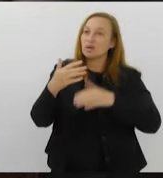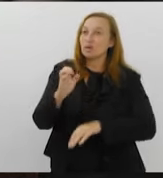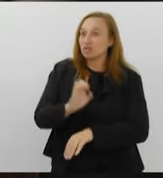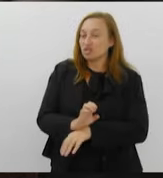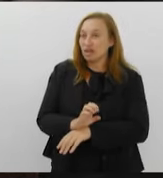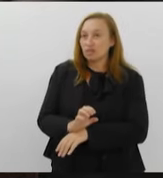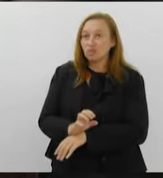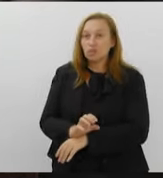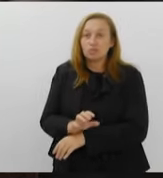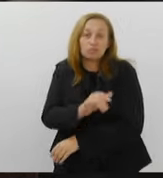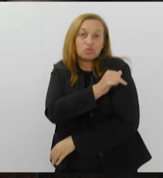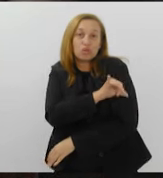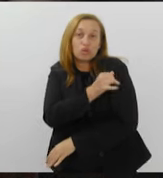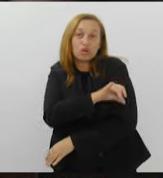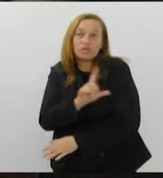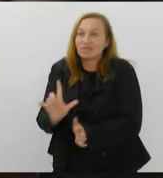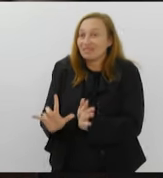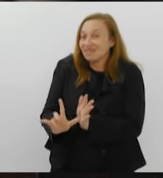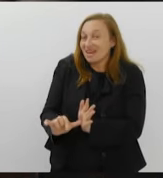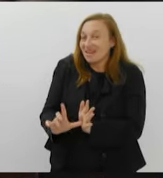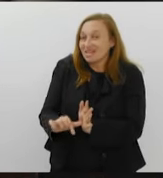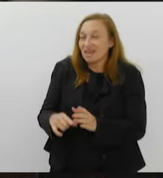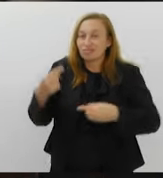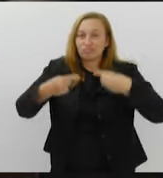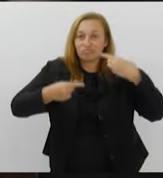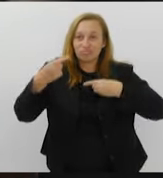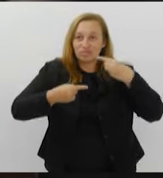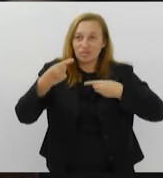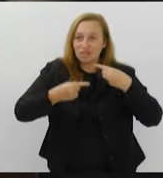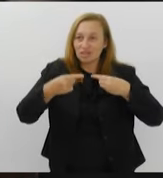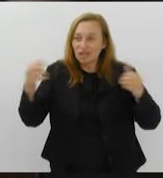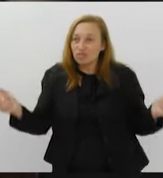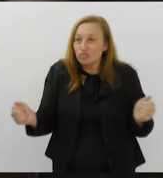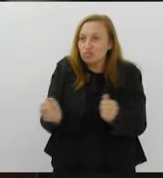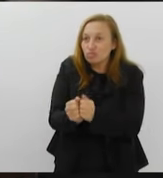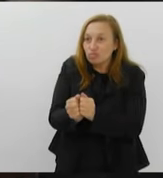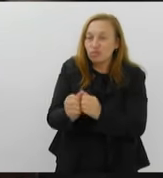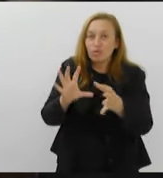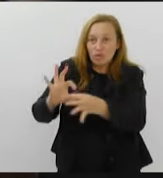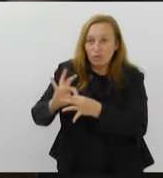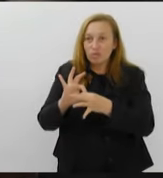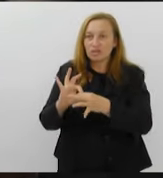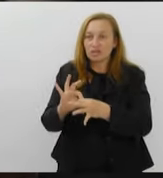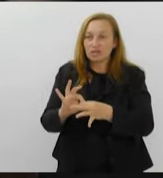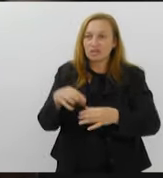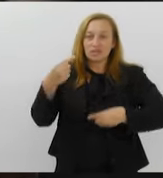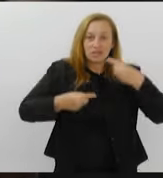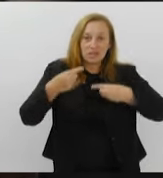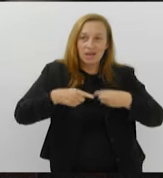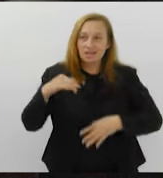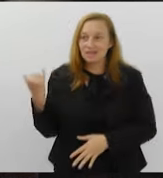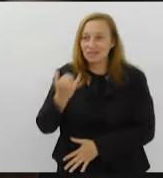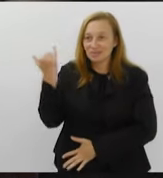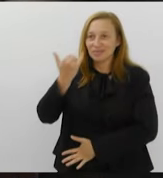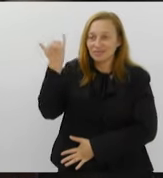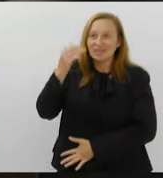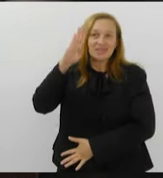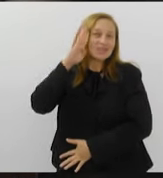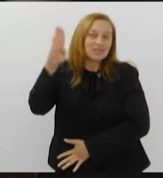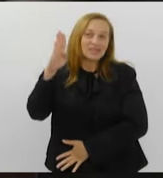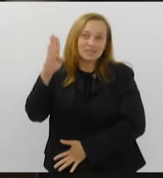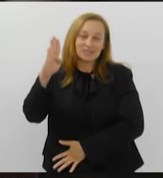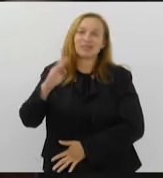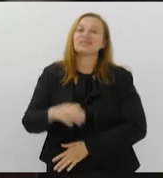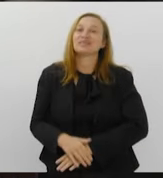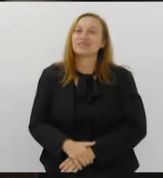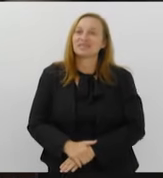de fora dos debates e de estar entrelaçado com a União neste debate tão importante, principalmente que